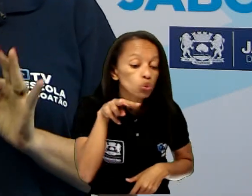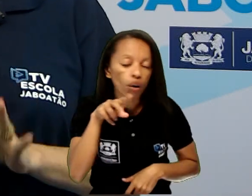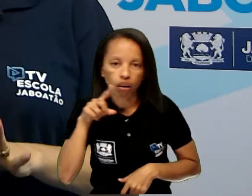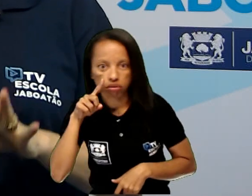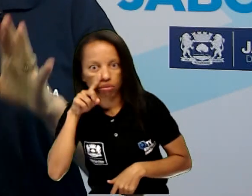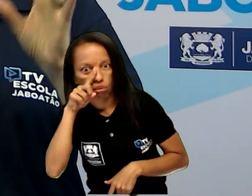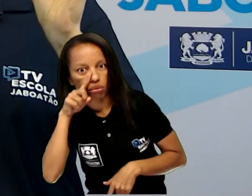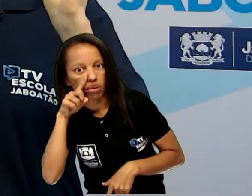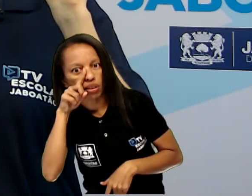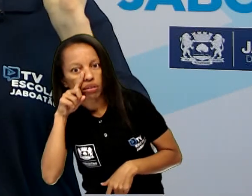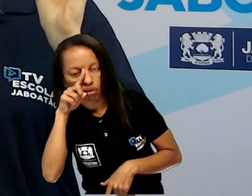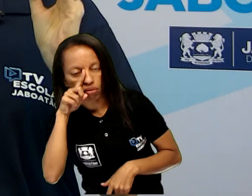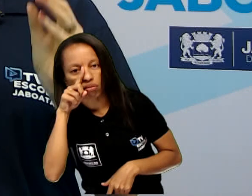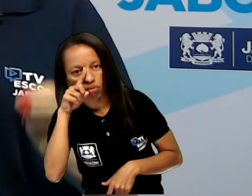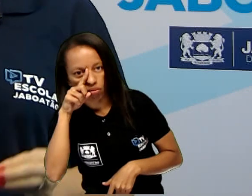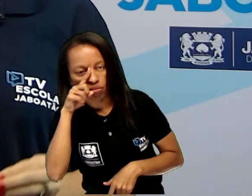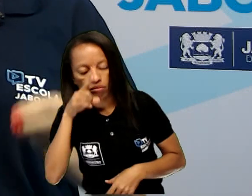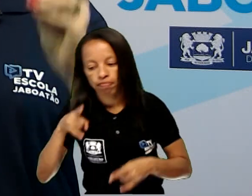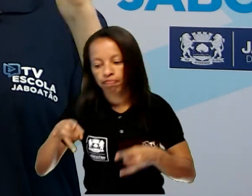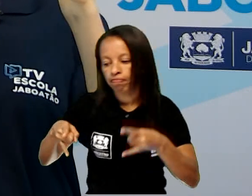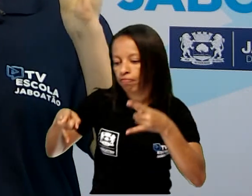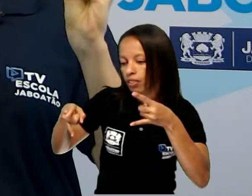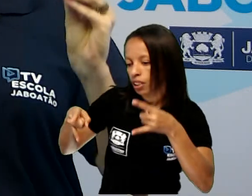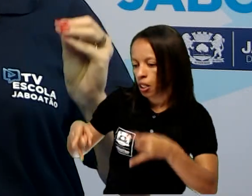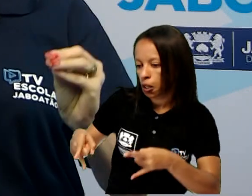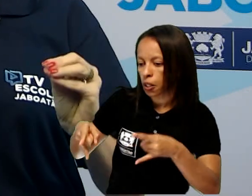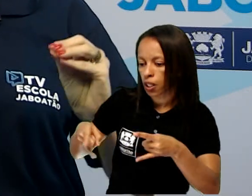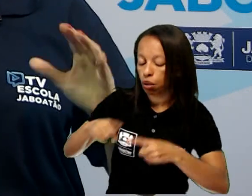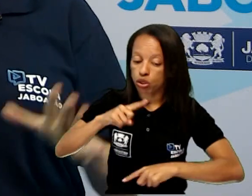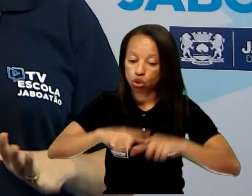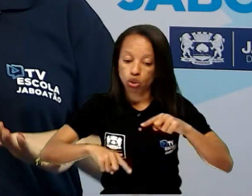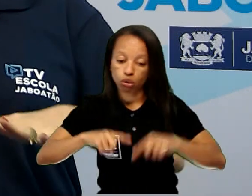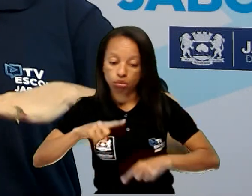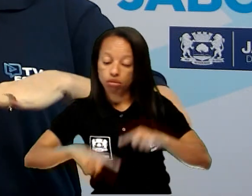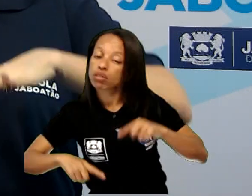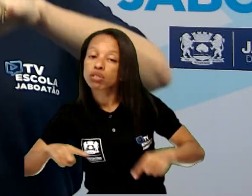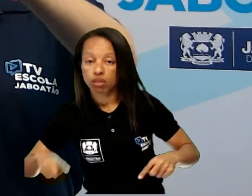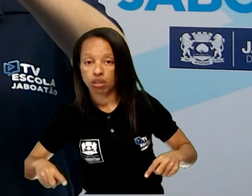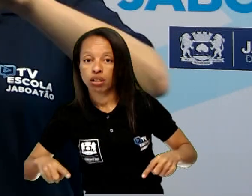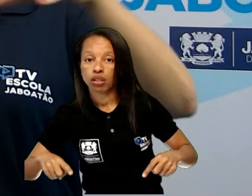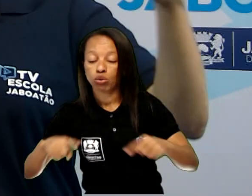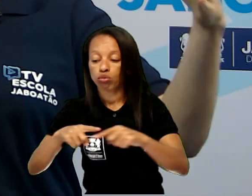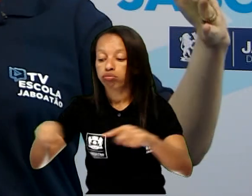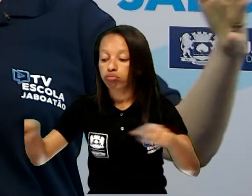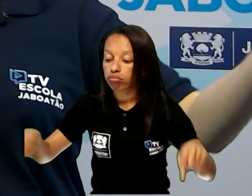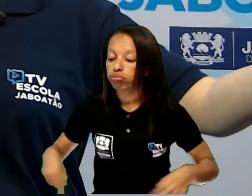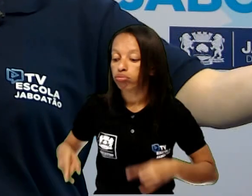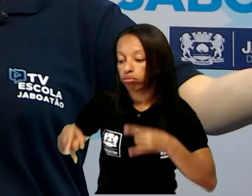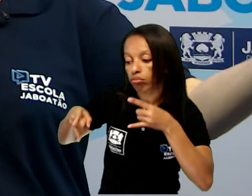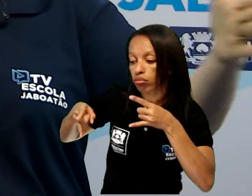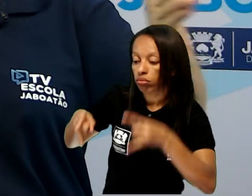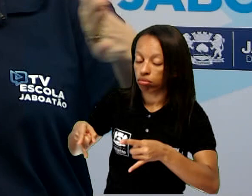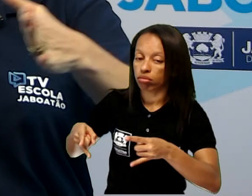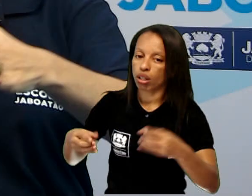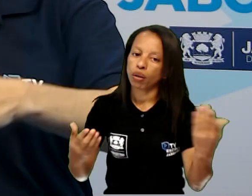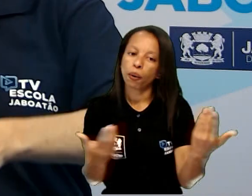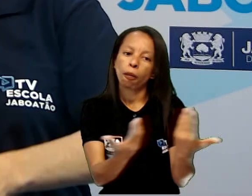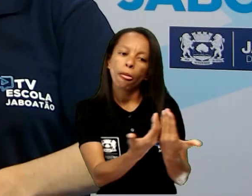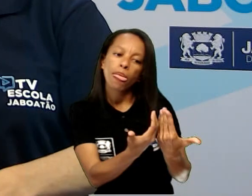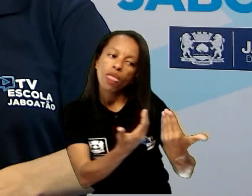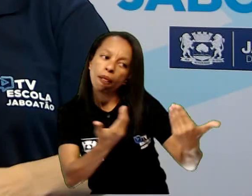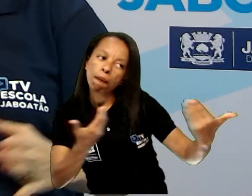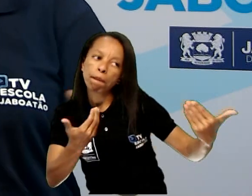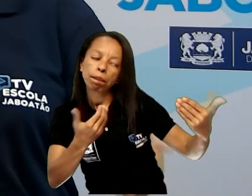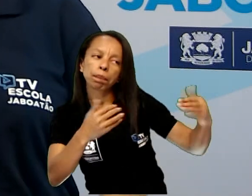perigoso. Então, as camas e objetos que vocês podem subir precisam ficar longe